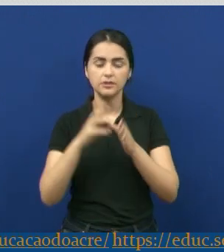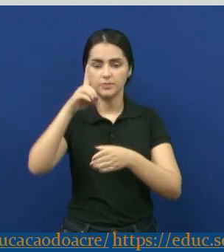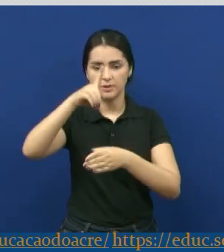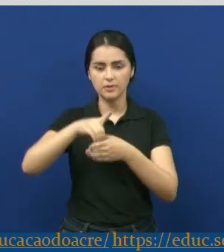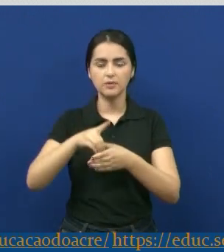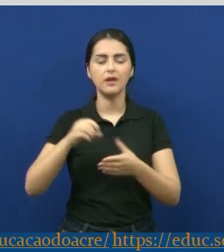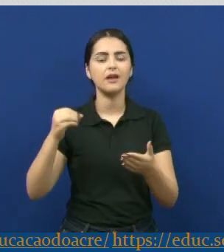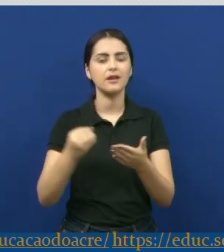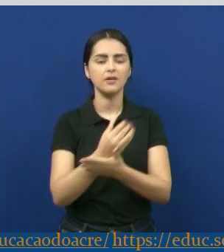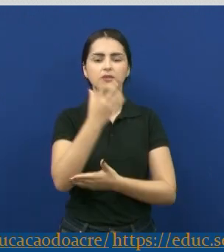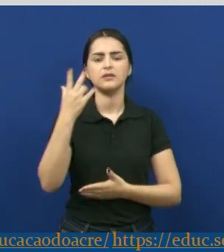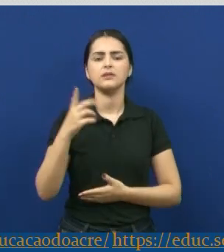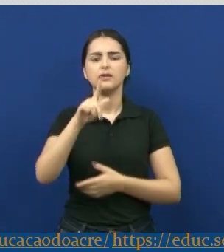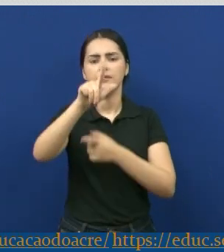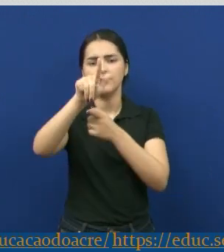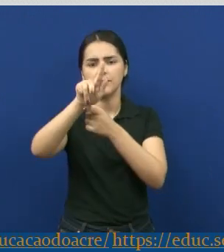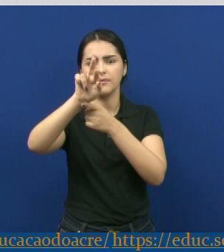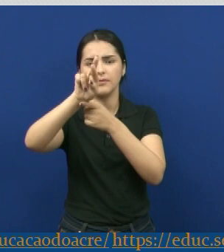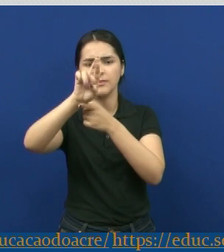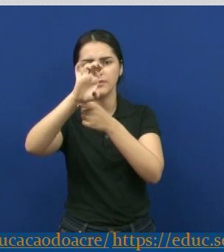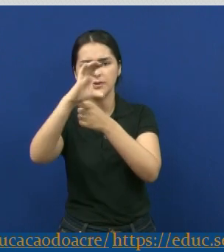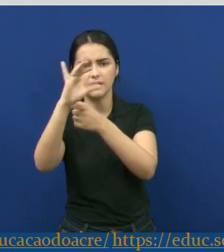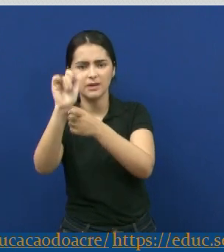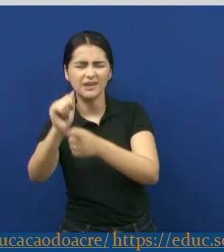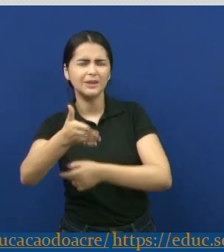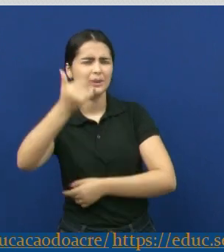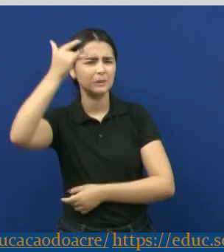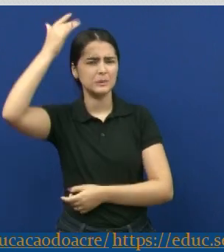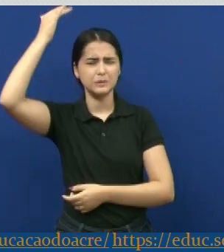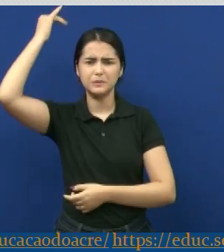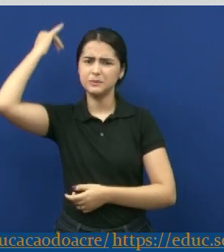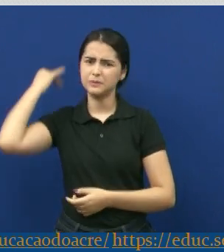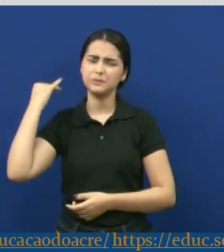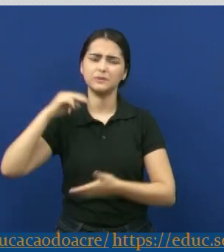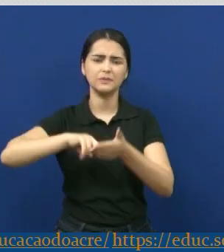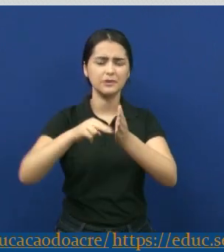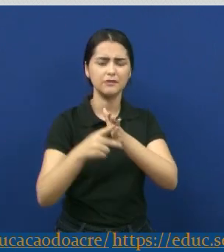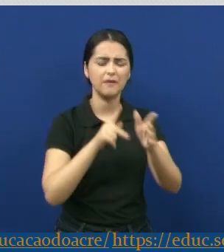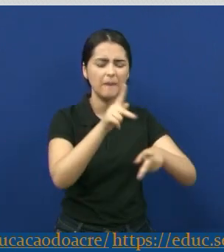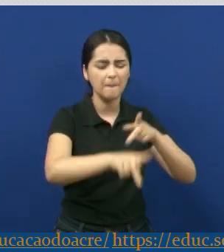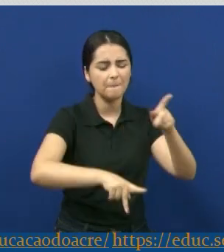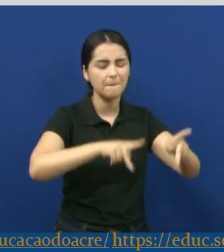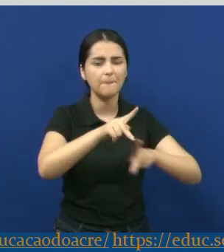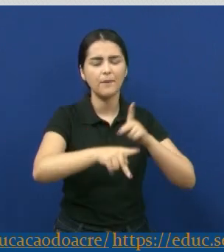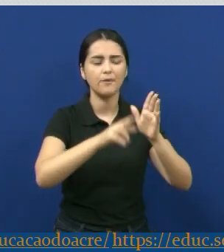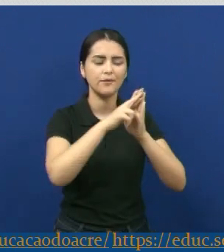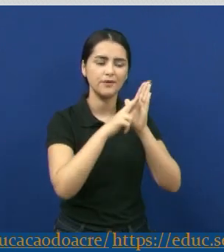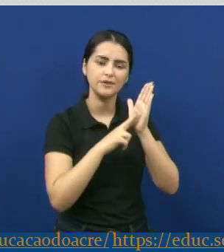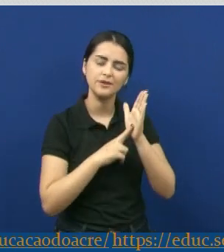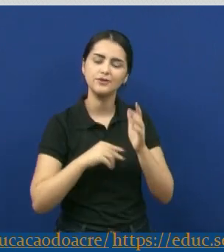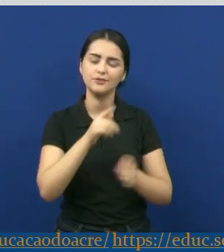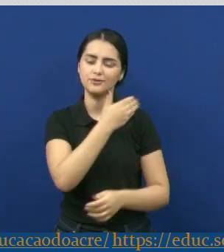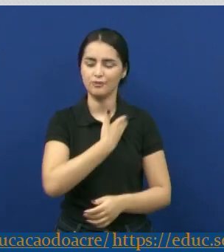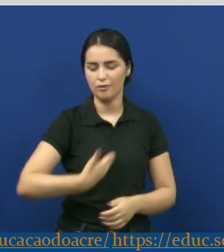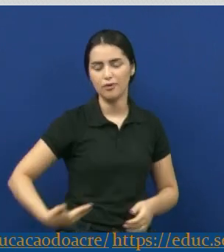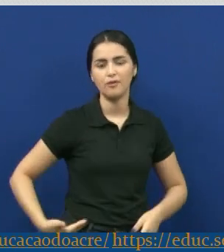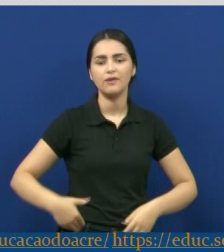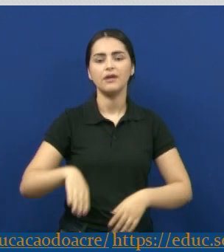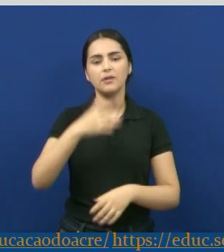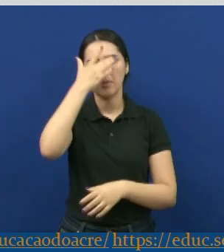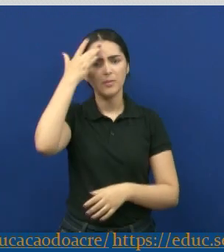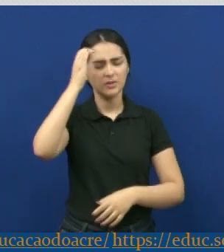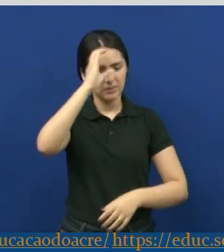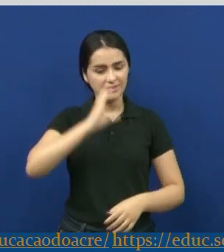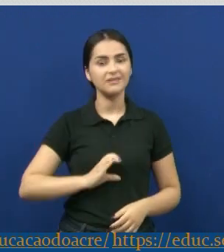surgiu na Grécia Antiga, lá na Antiguidade, né? Que significa povo. Em um regime governamental onde